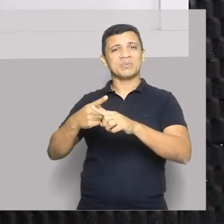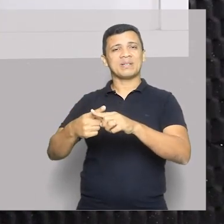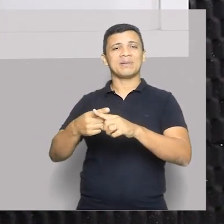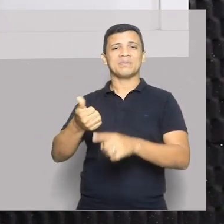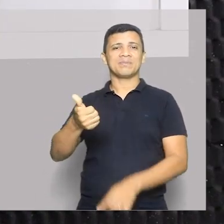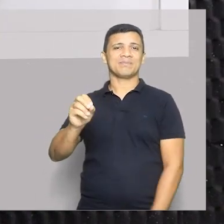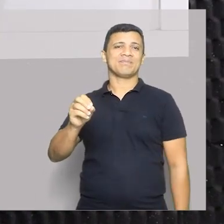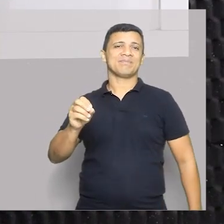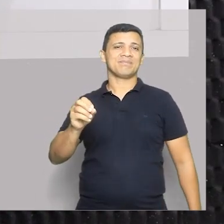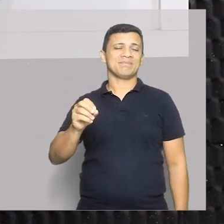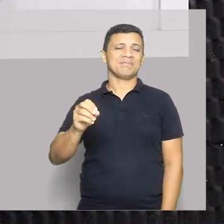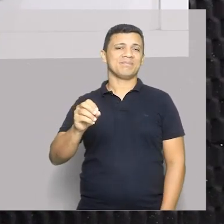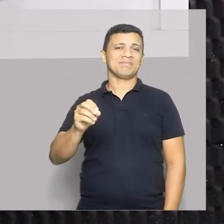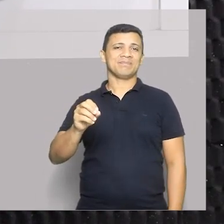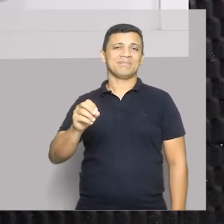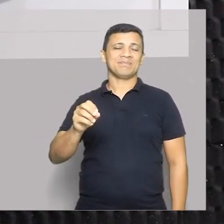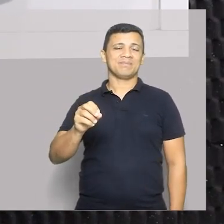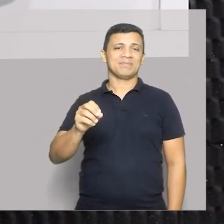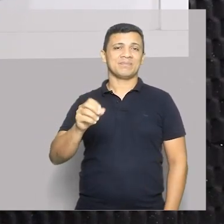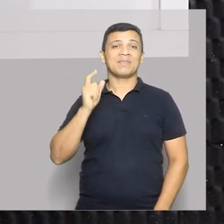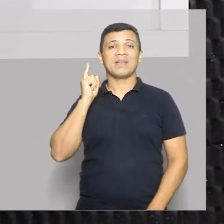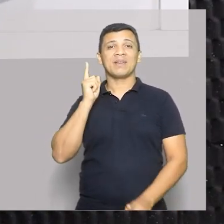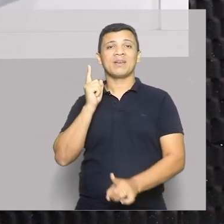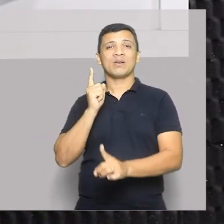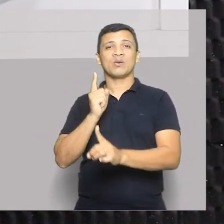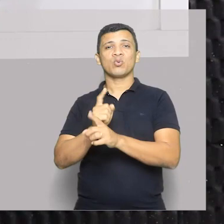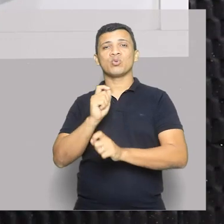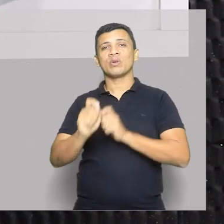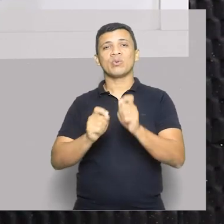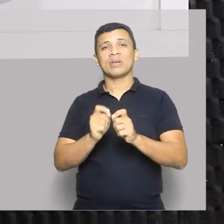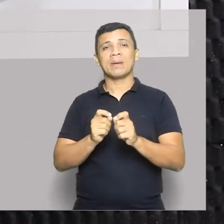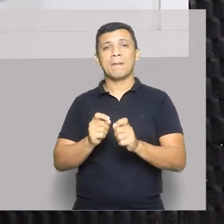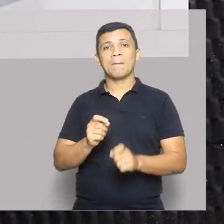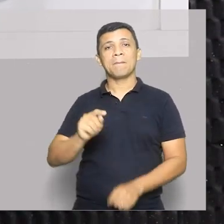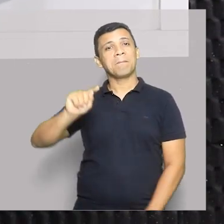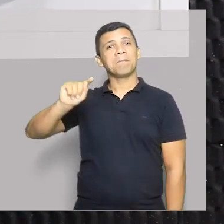por 10. Aí você vai encontrar o quê? 1000.